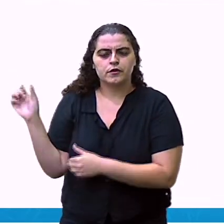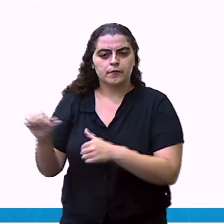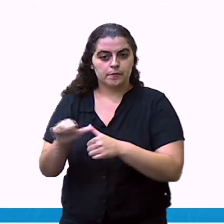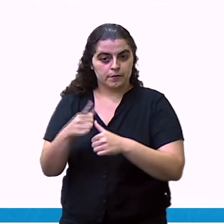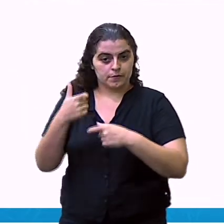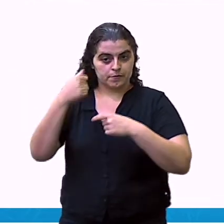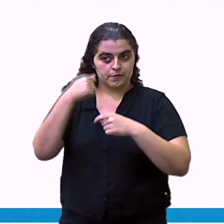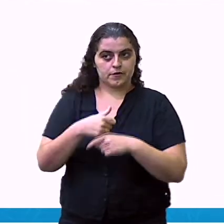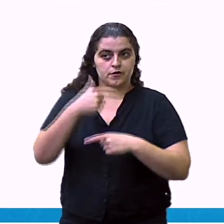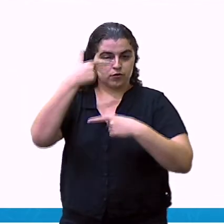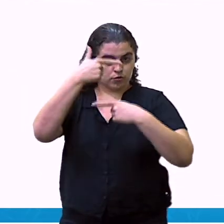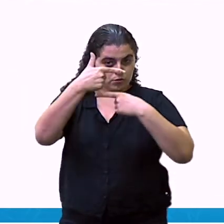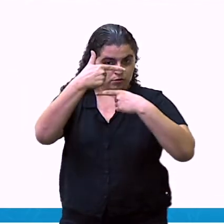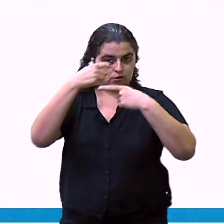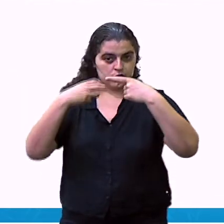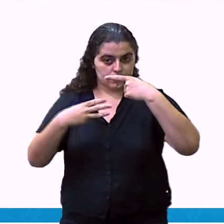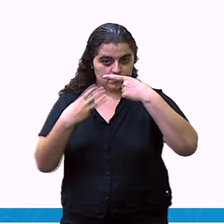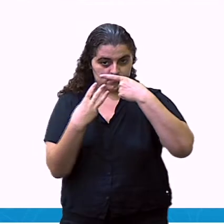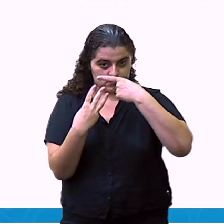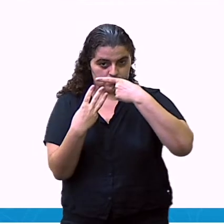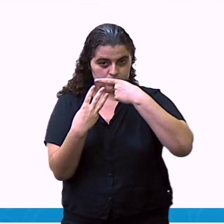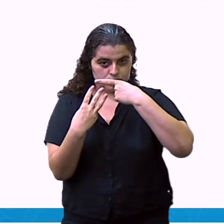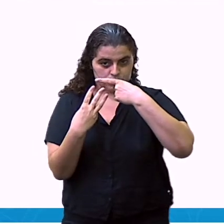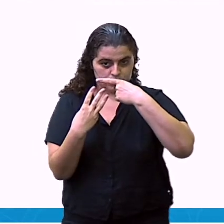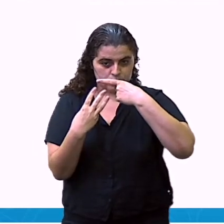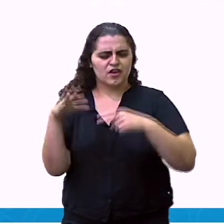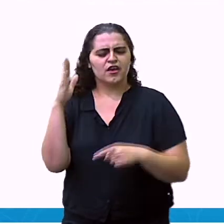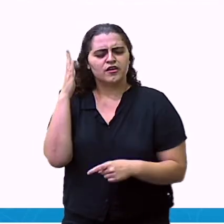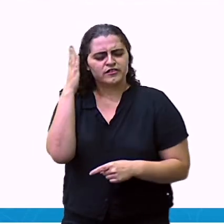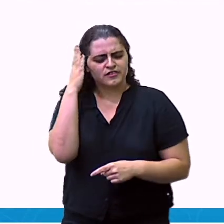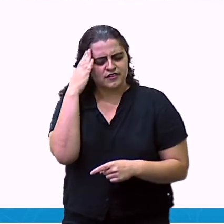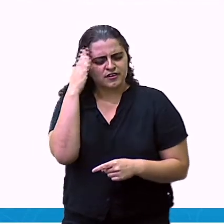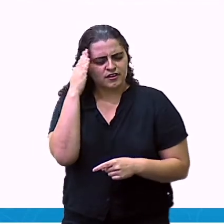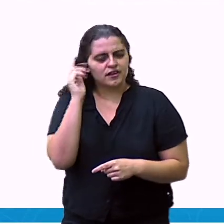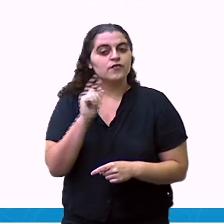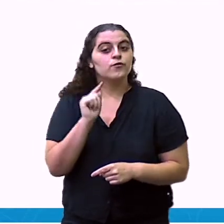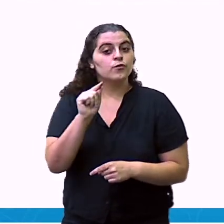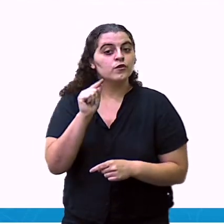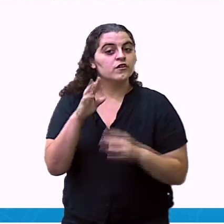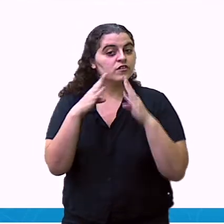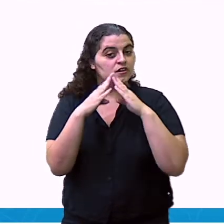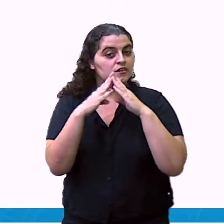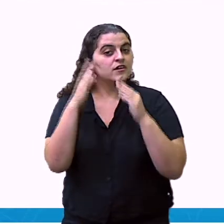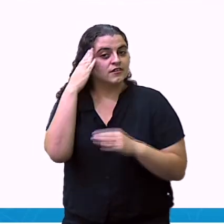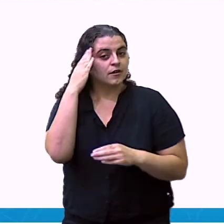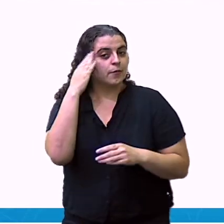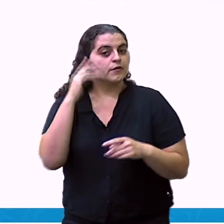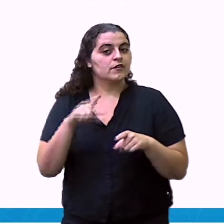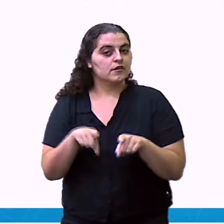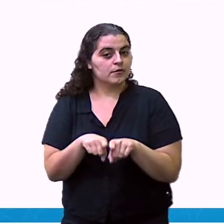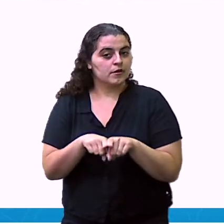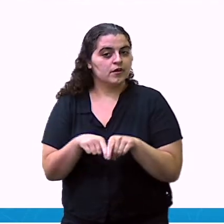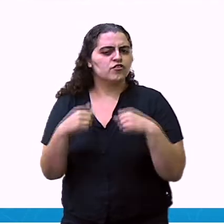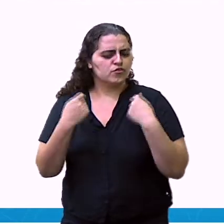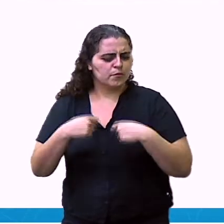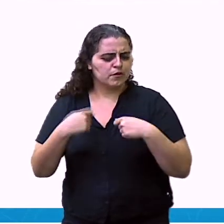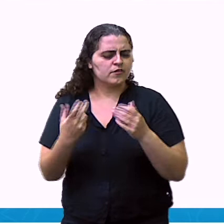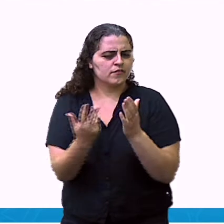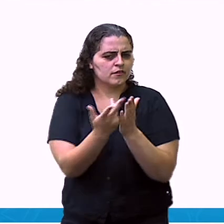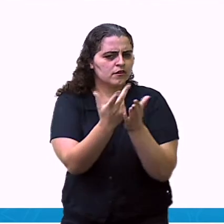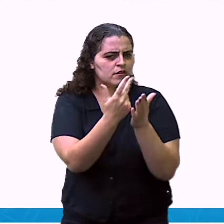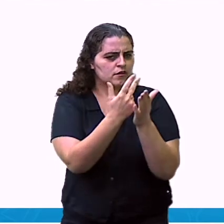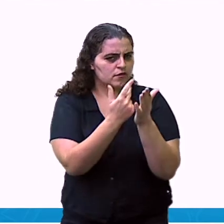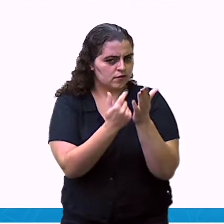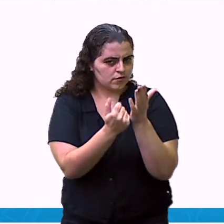fração nós temos aqui 2/3. Eu sei, você já sabe, que precisamos de fazer uma figura onde a